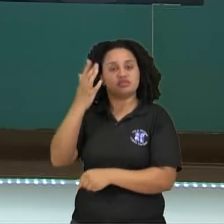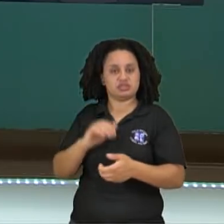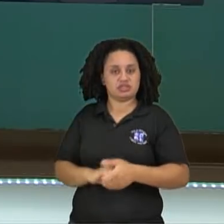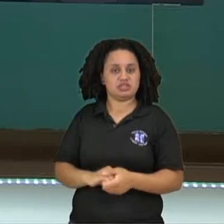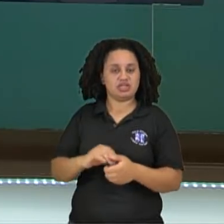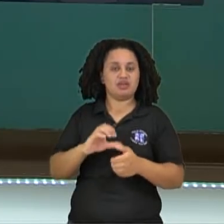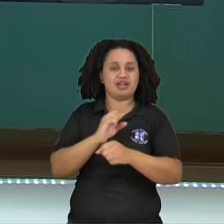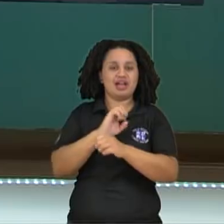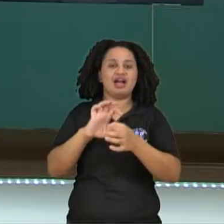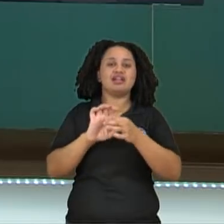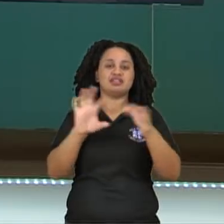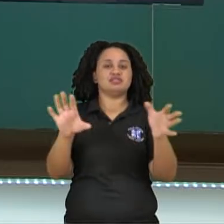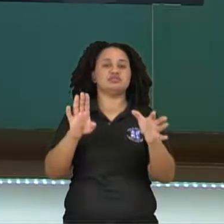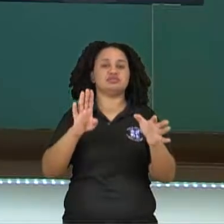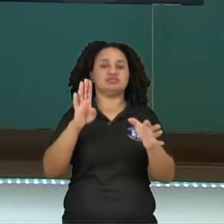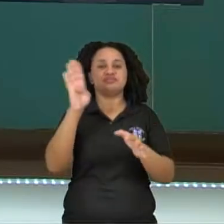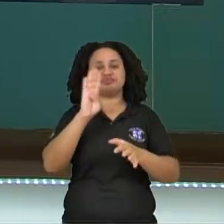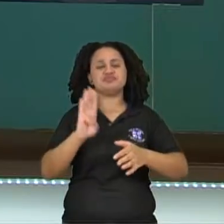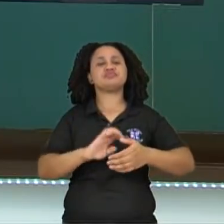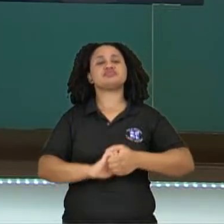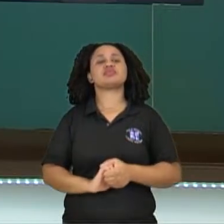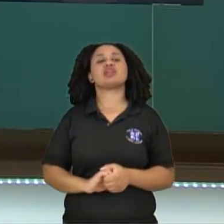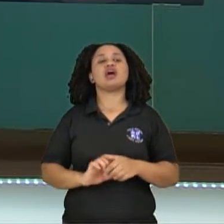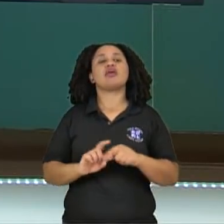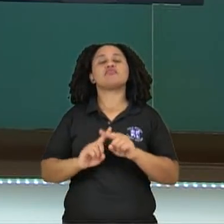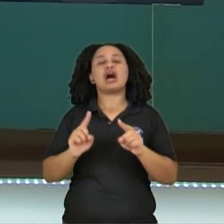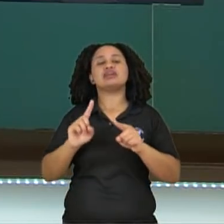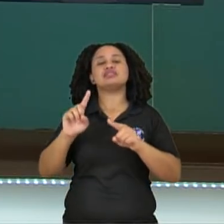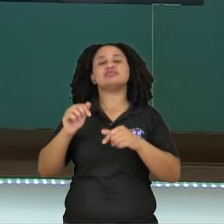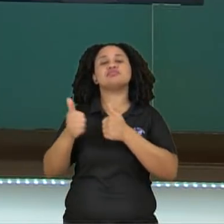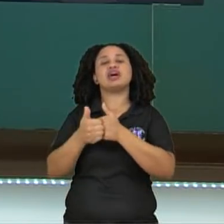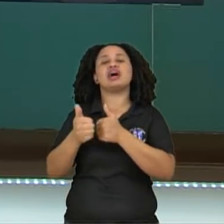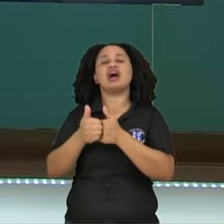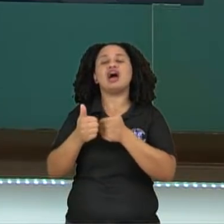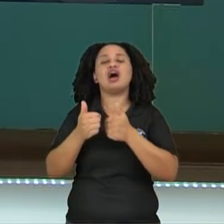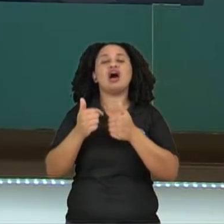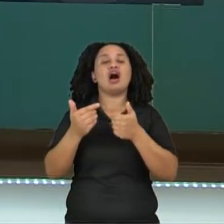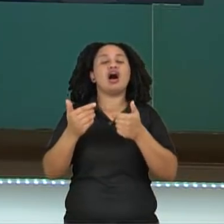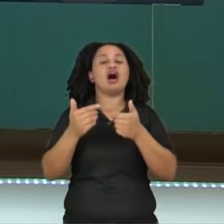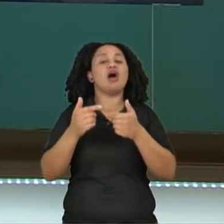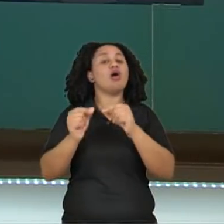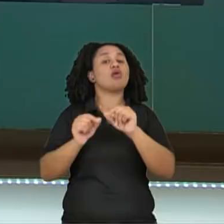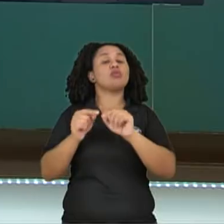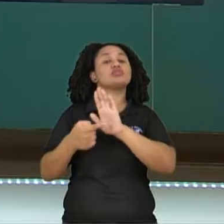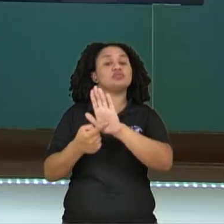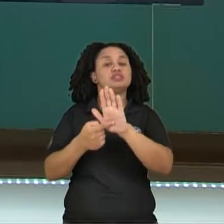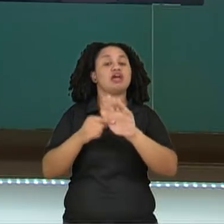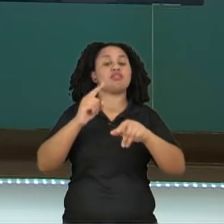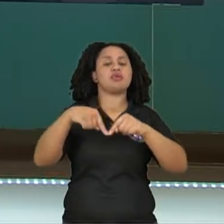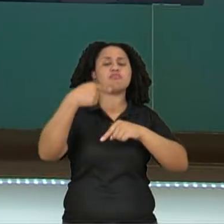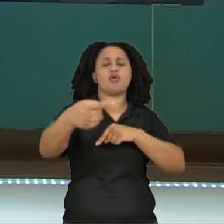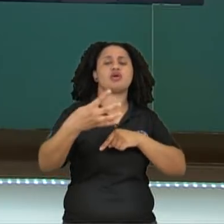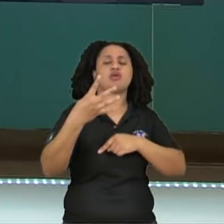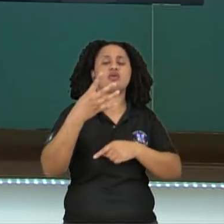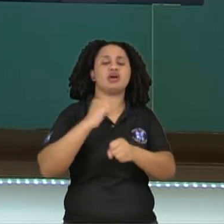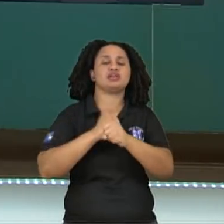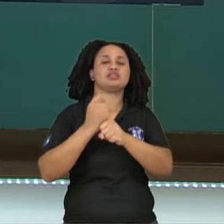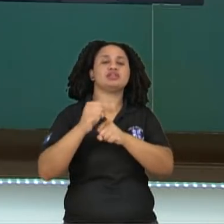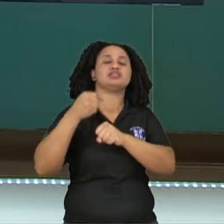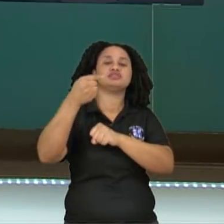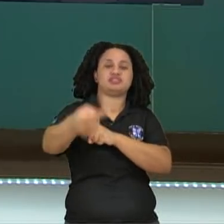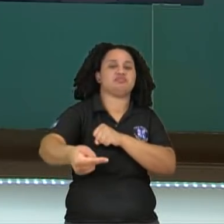começam a colocar, inclusive, comparações. Nossa, é interessante, ele morreu também até pelo povo. Não bem pelo povo. A Inconfidência